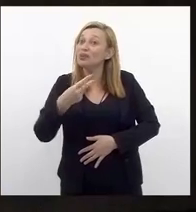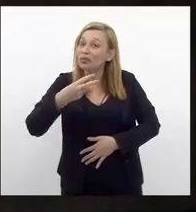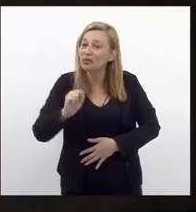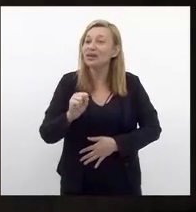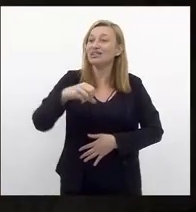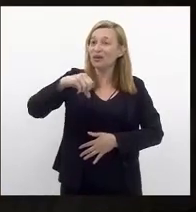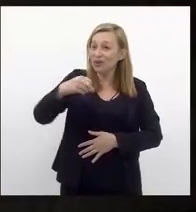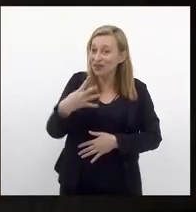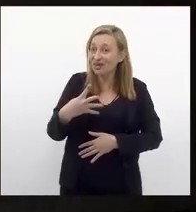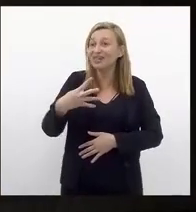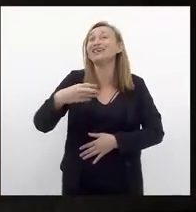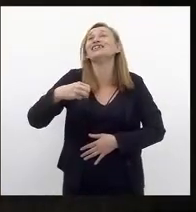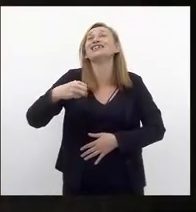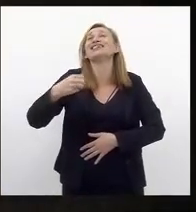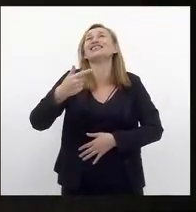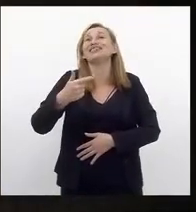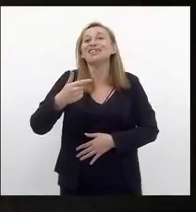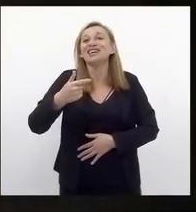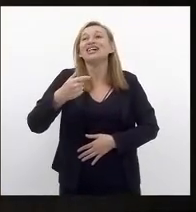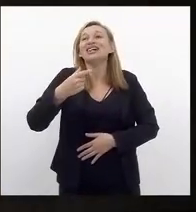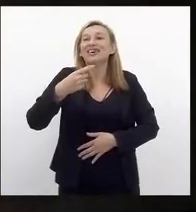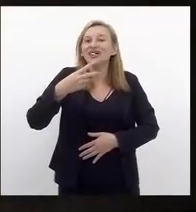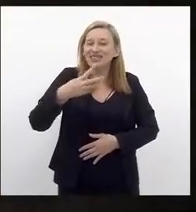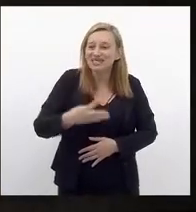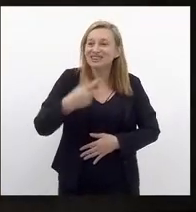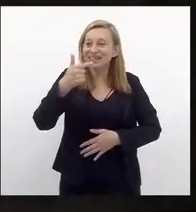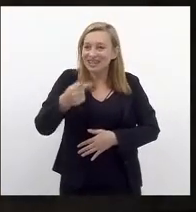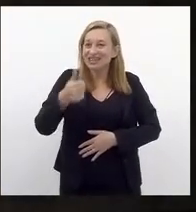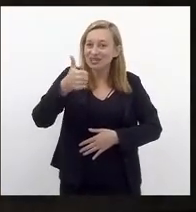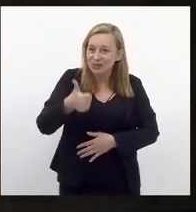49 51 854